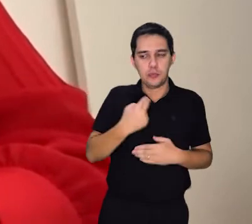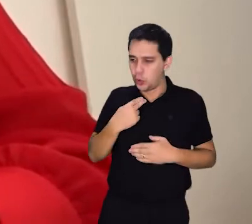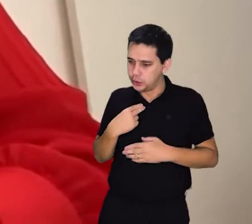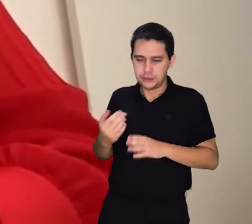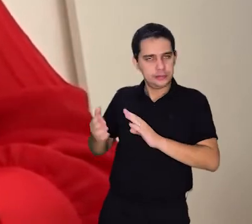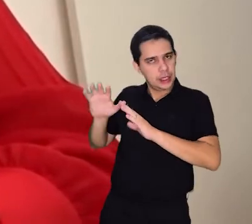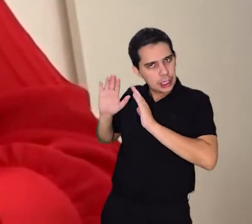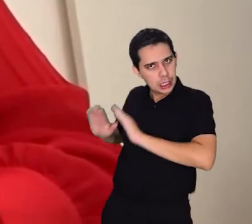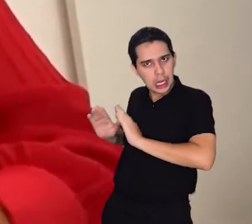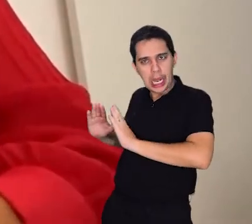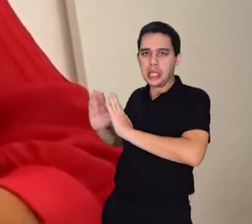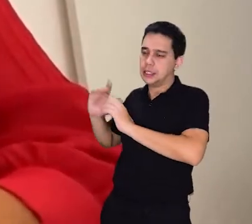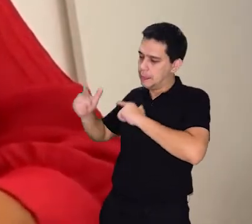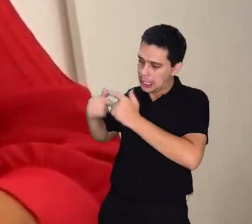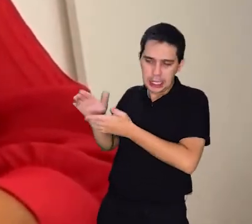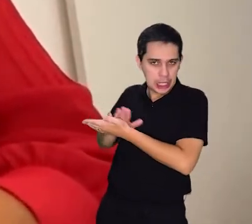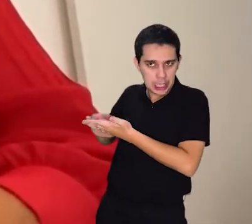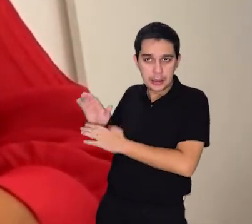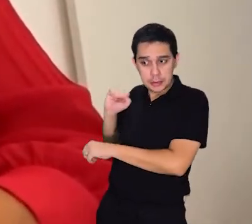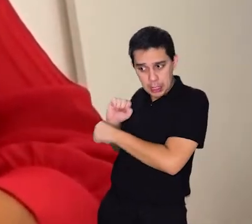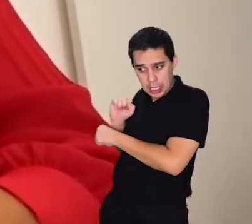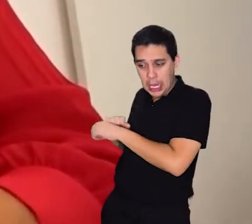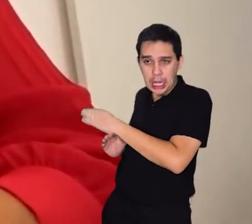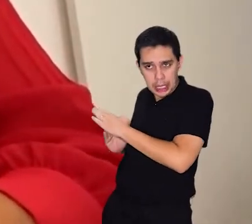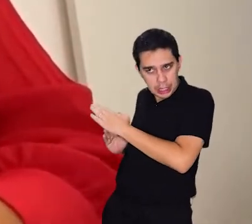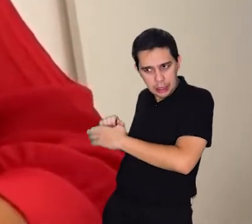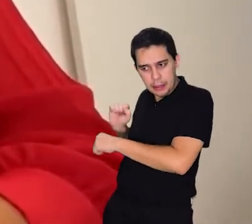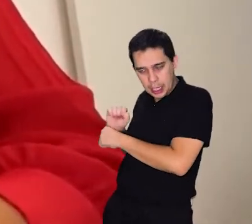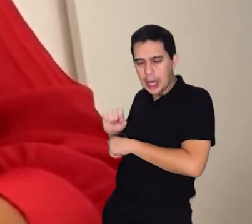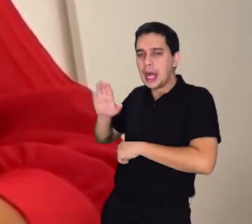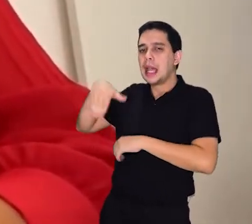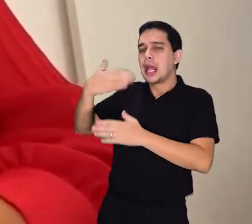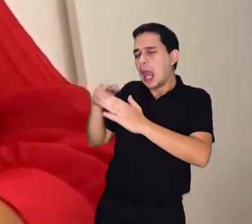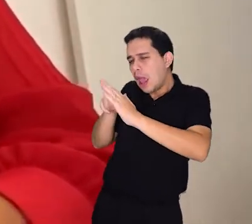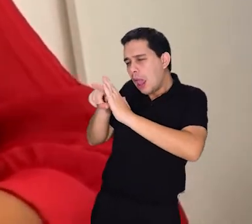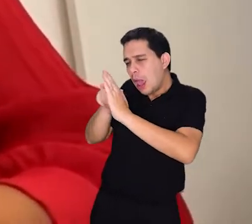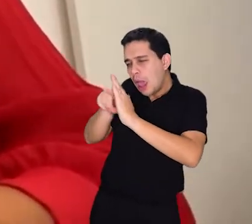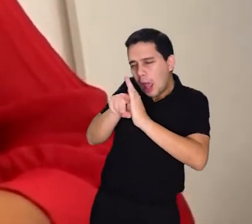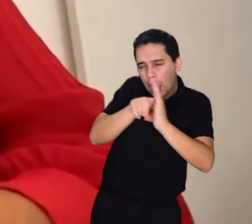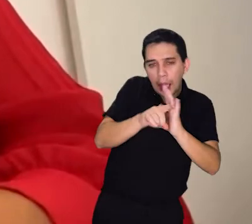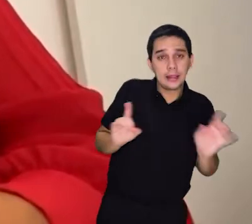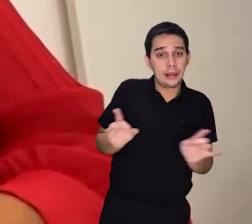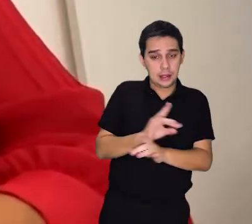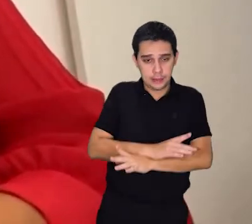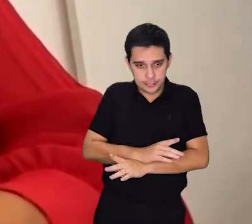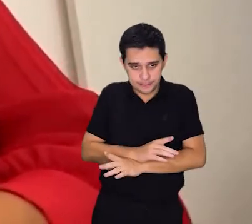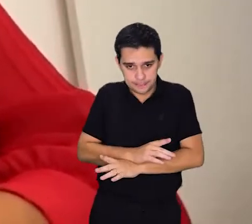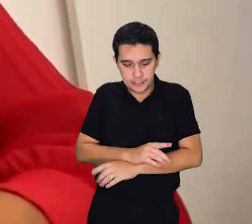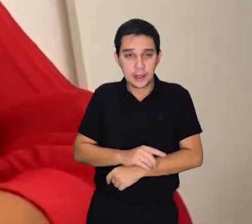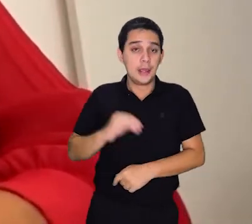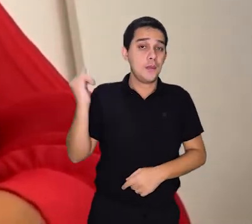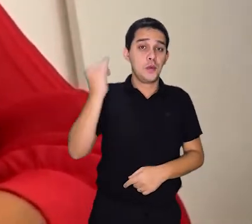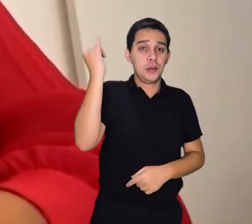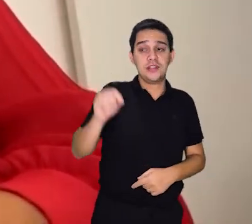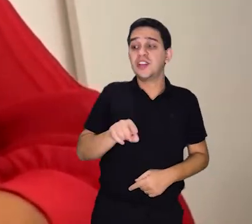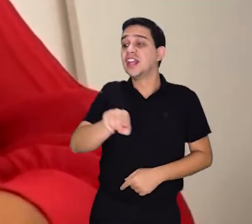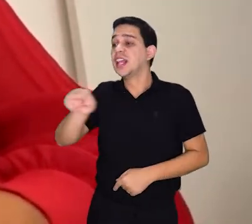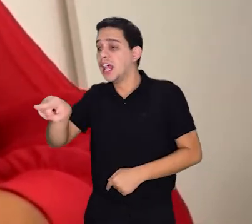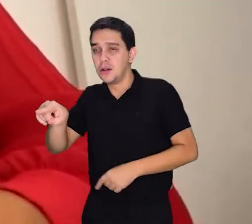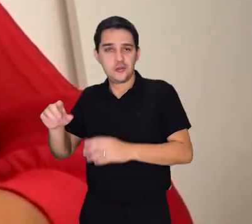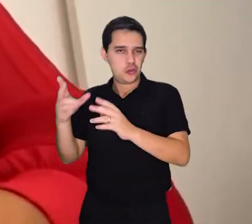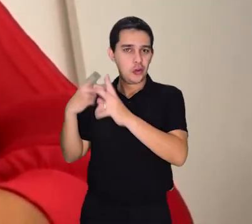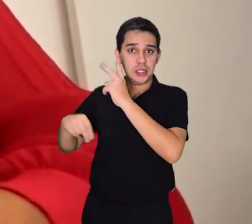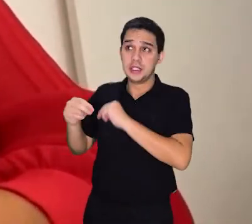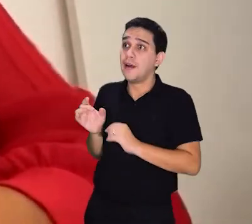prestaram as informações para o Ministério Público. Importante destacar que todos eles tinham muito medo de dar os